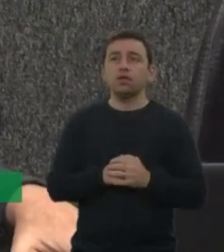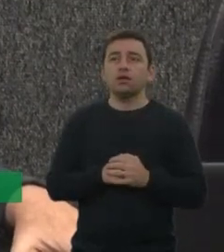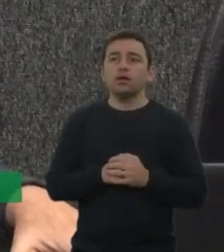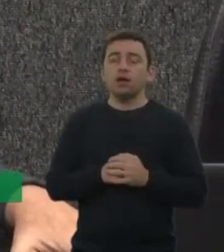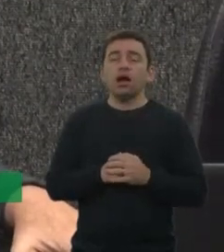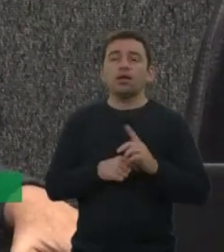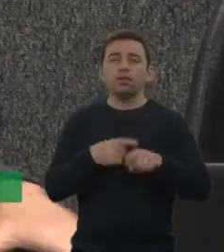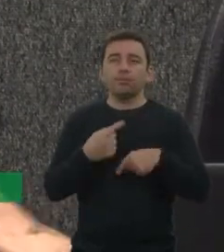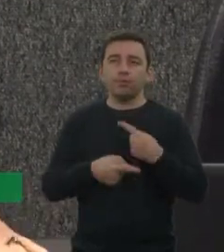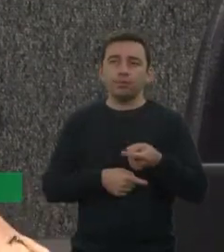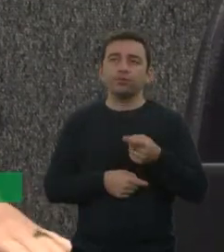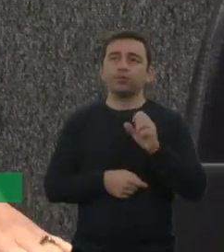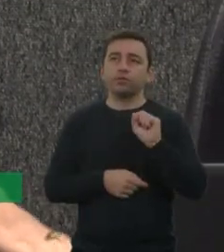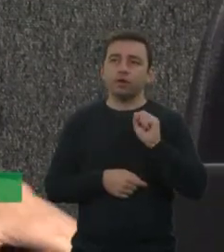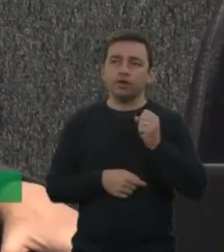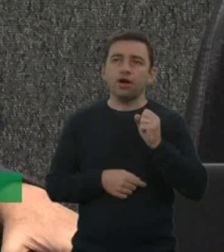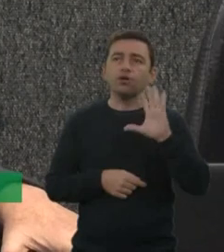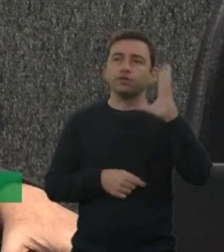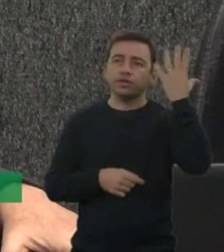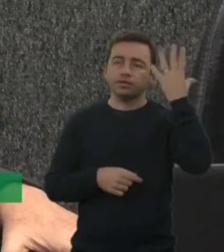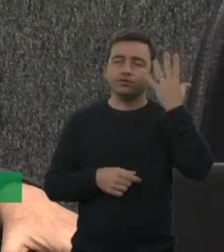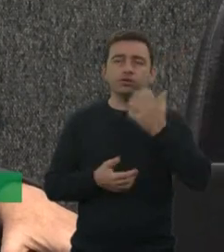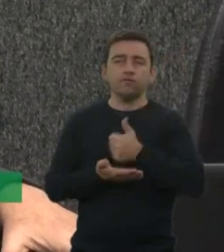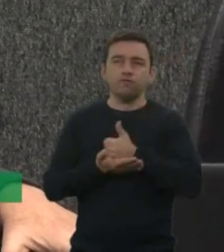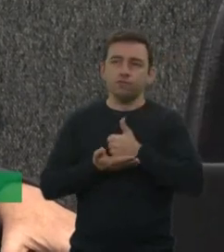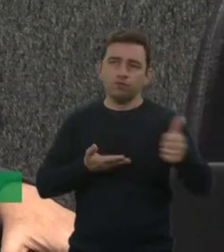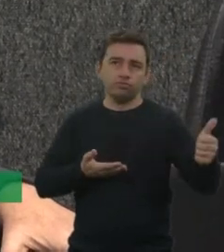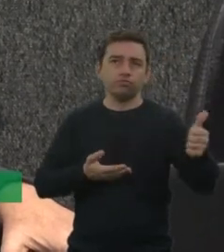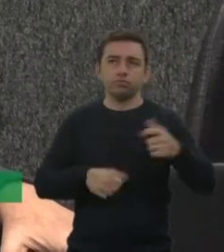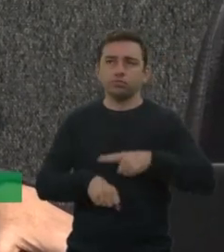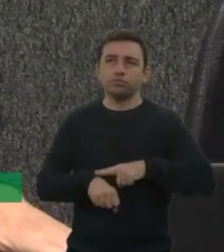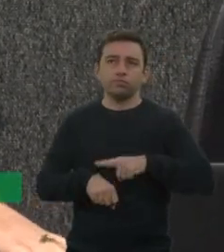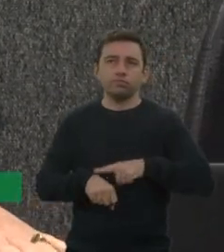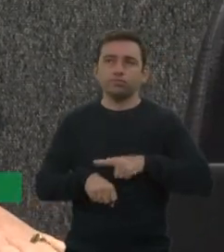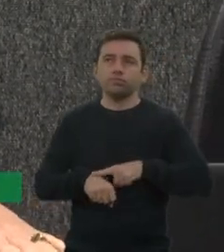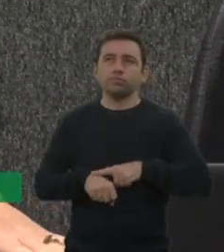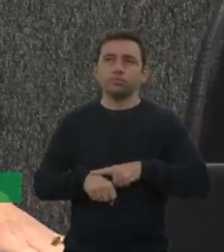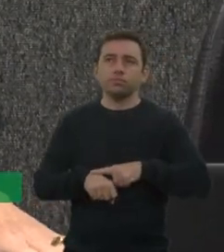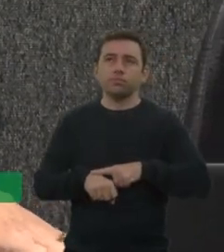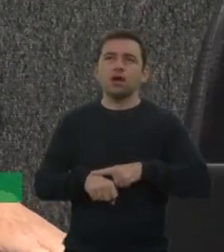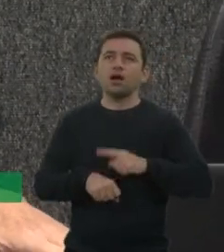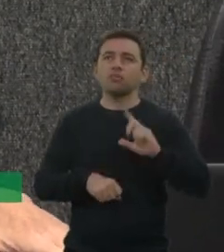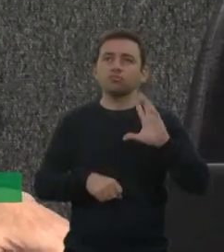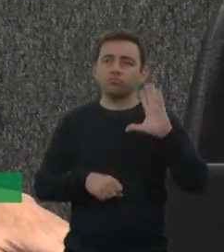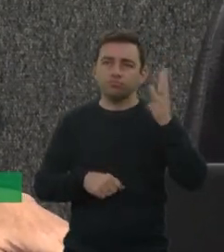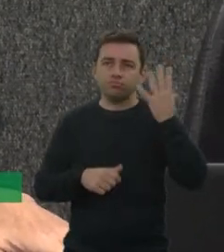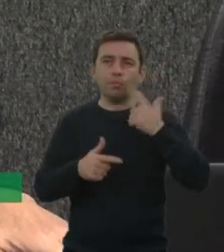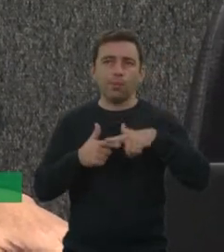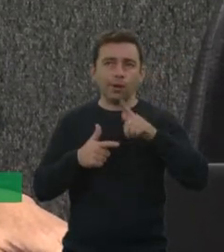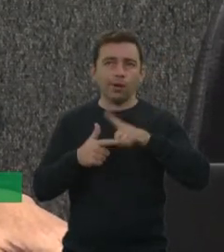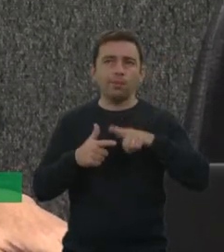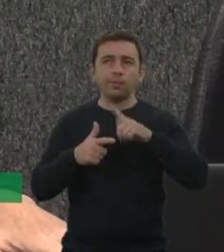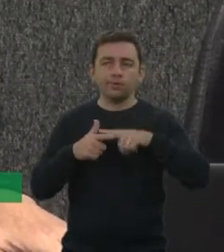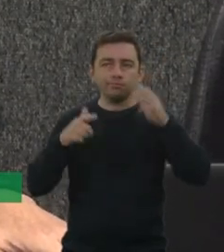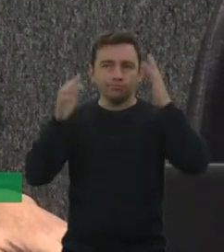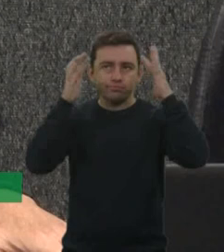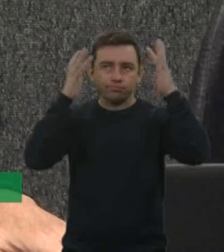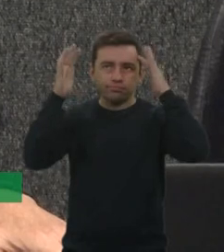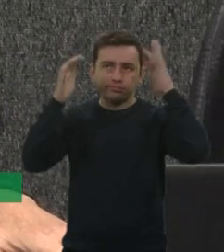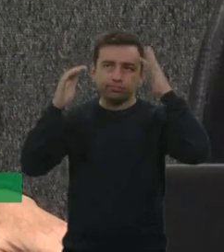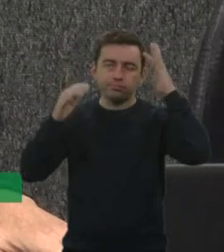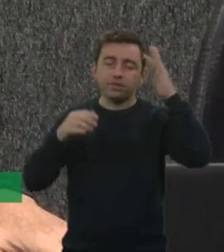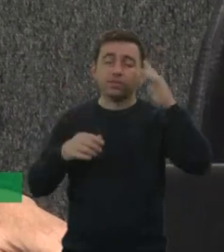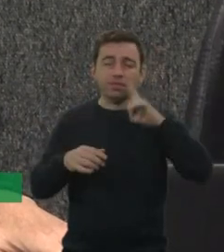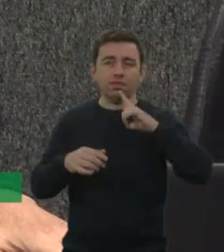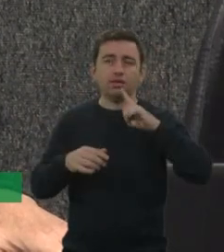hora. Está passando da hora. A lesão cerebral que ele teve, porque ele tem deficiência